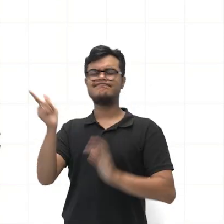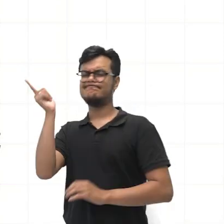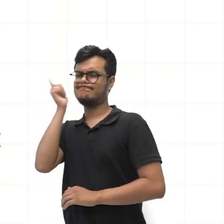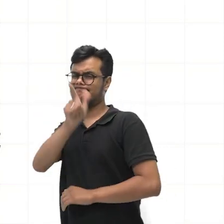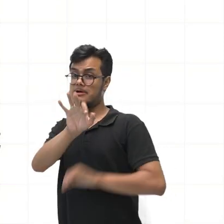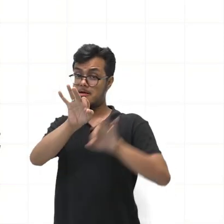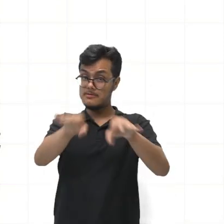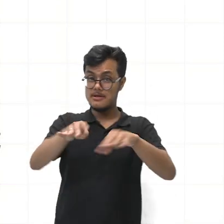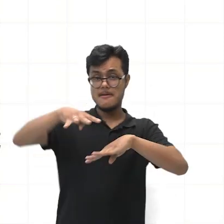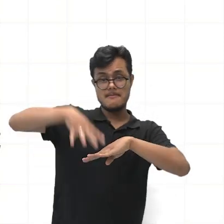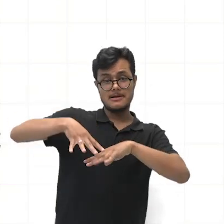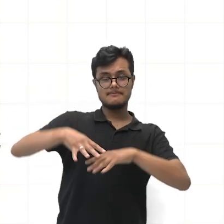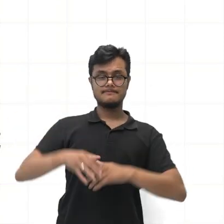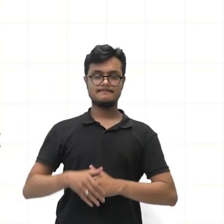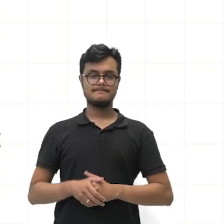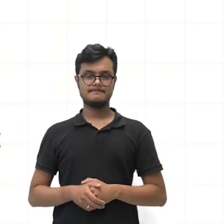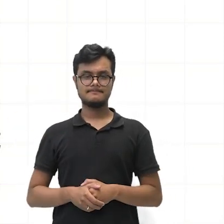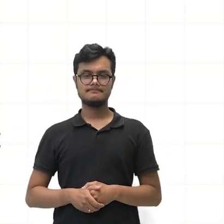possa, né,